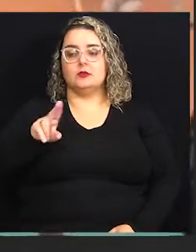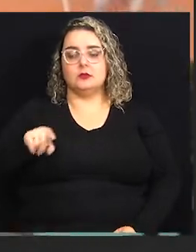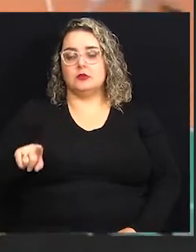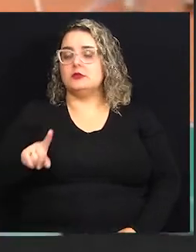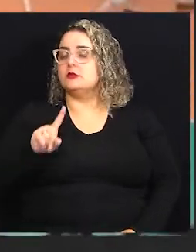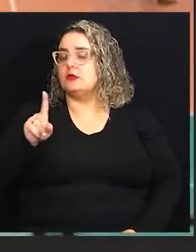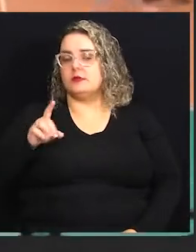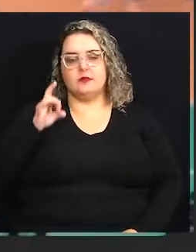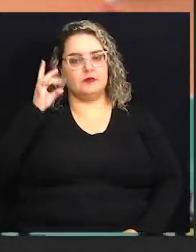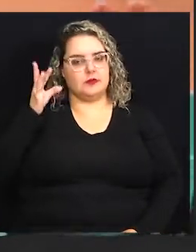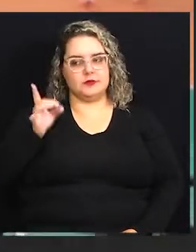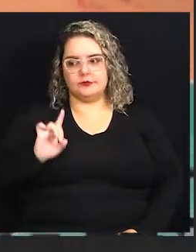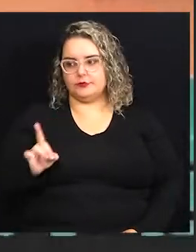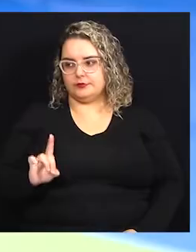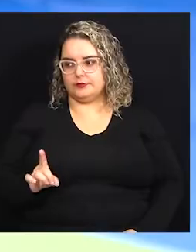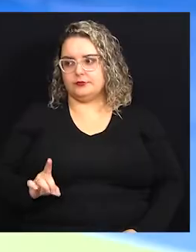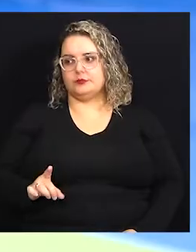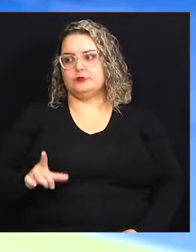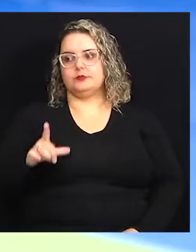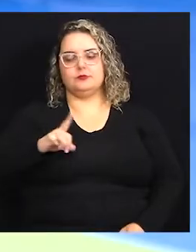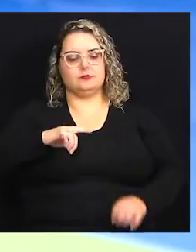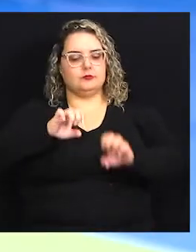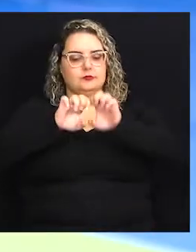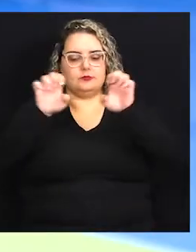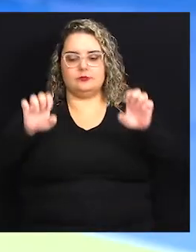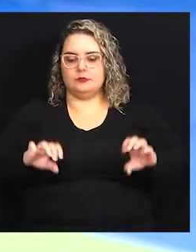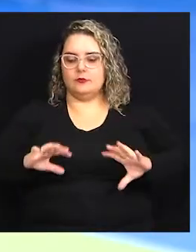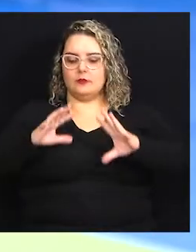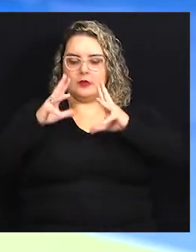foi fácil também, porque a gente tinha que estruturar tudo.